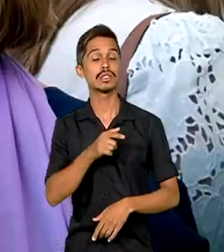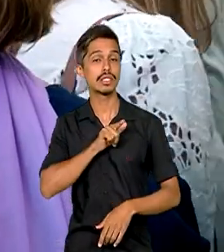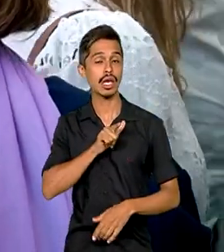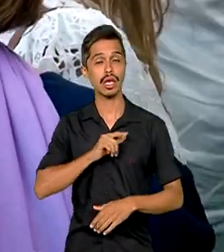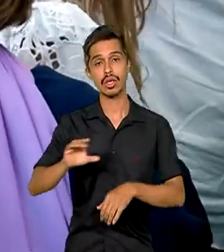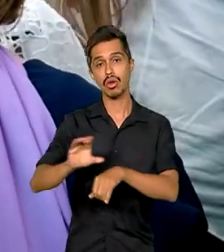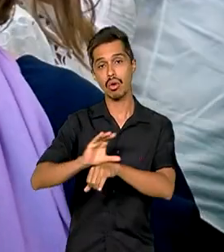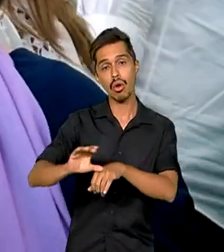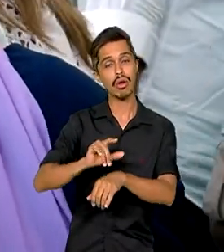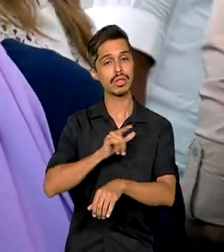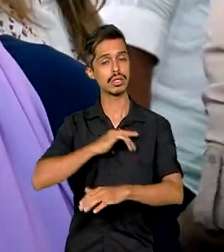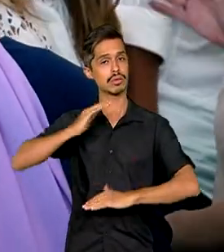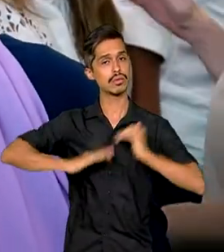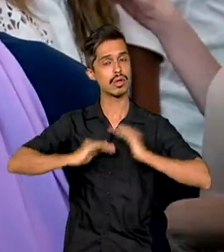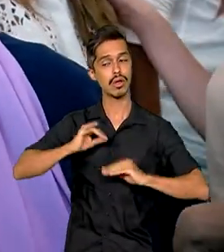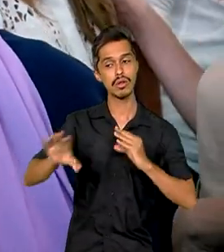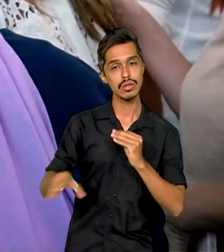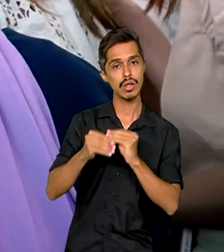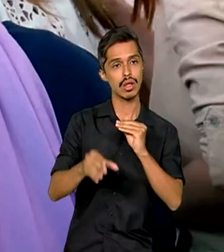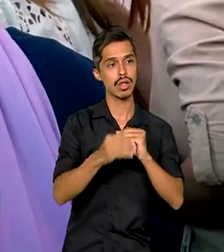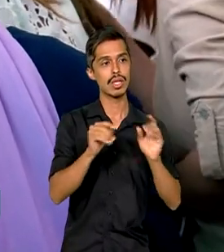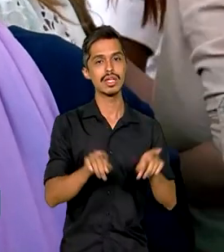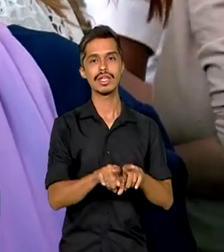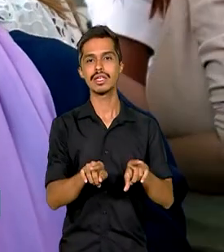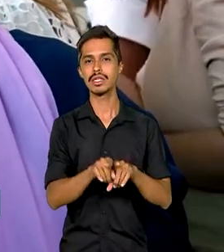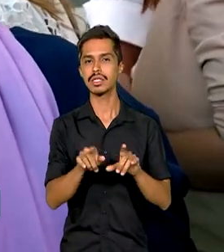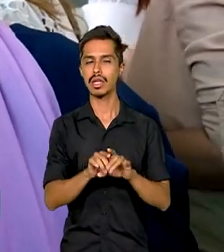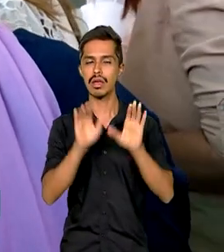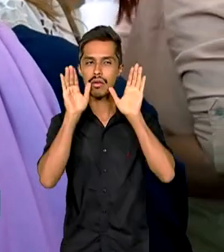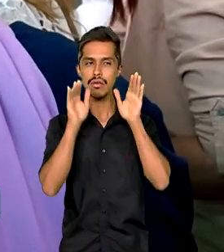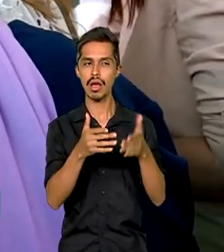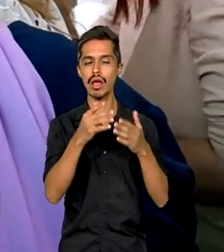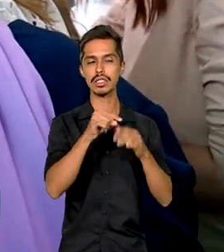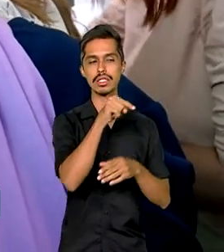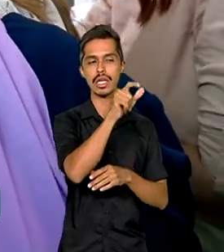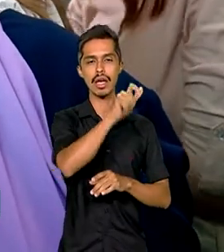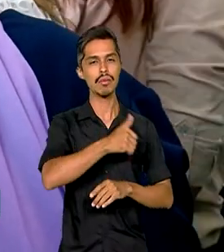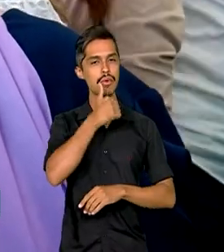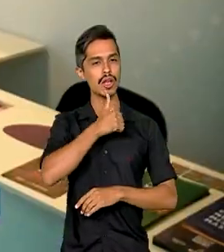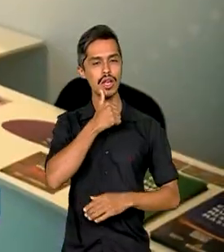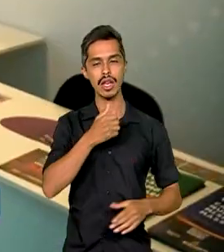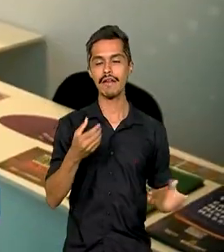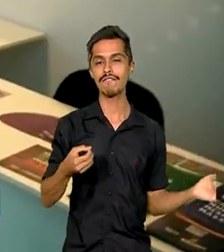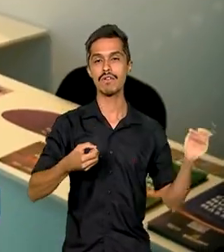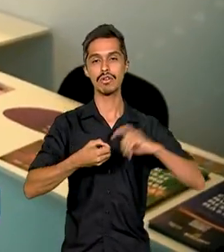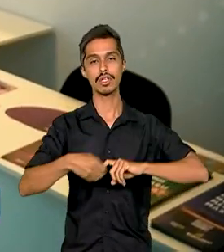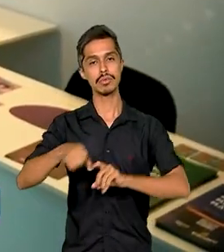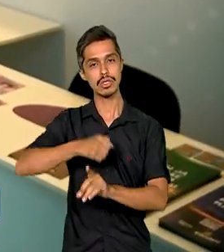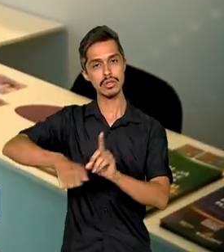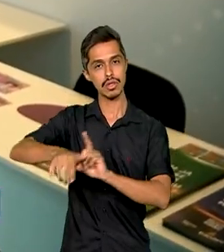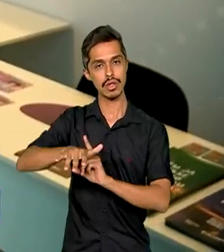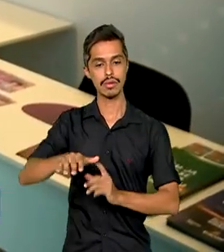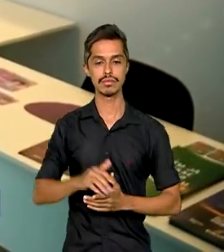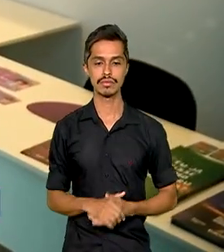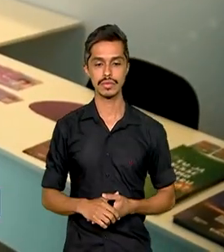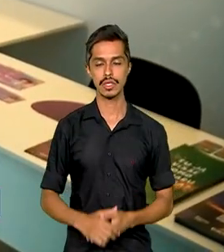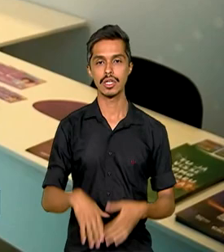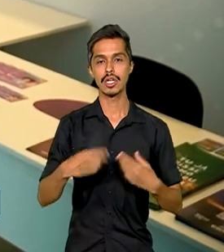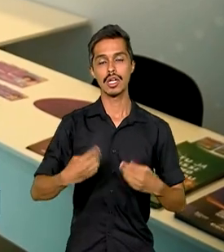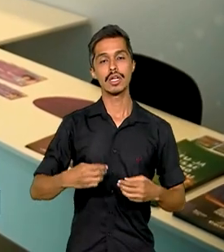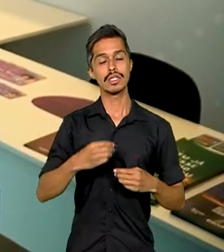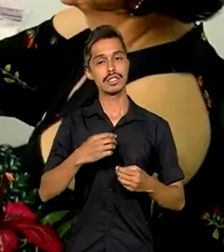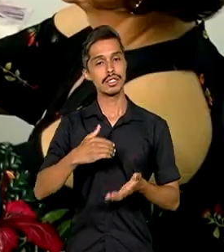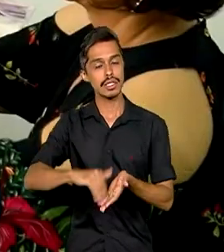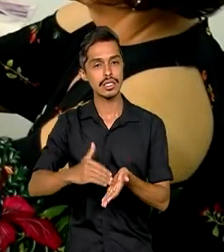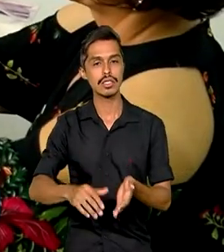ela vem com os profissionais, mas ela vem com a reinserção dessa mulher na sociedade. Sob a coordenação da Secretaria de Políticas